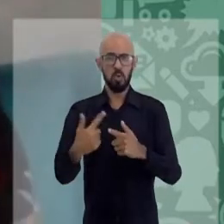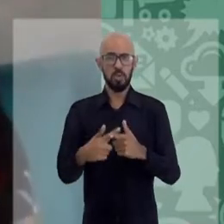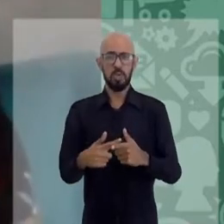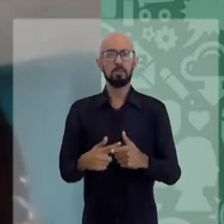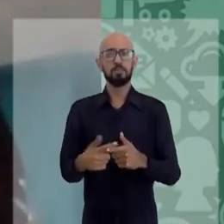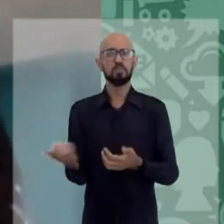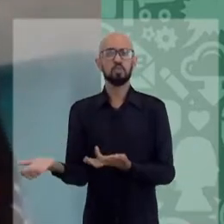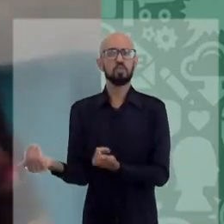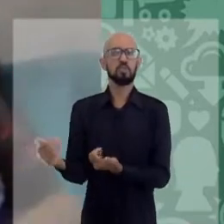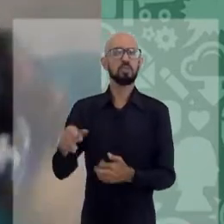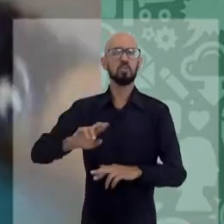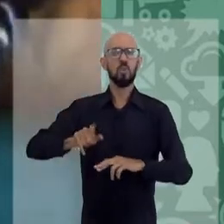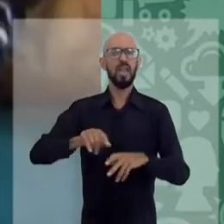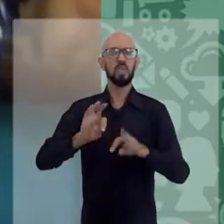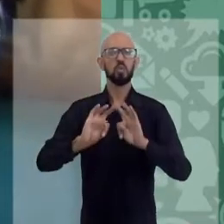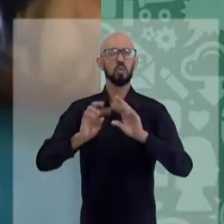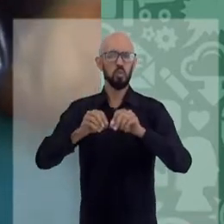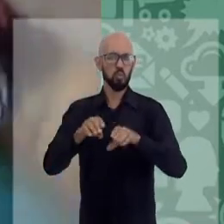homogênea.